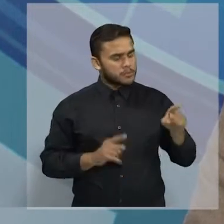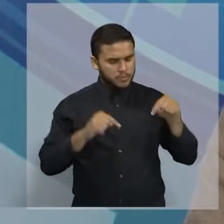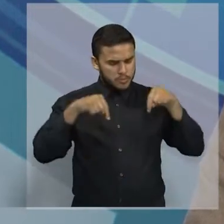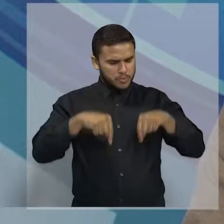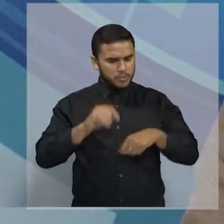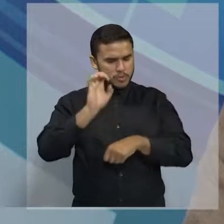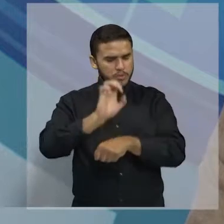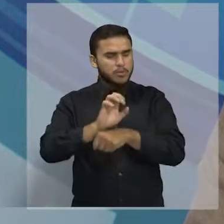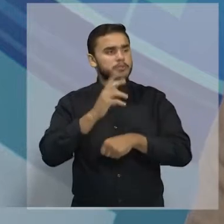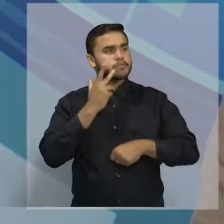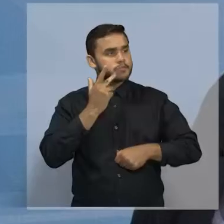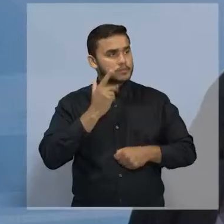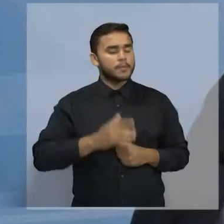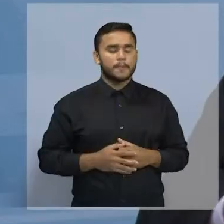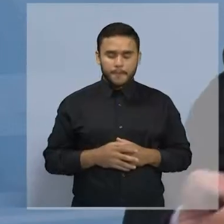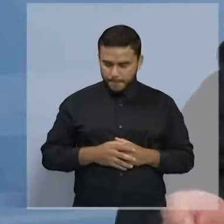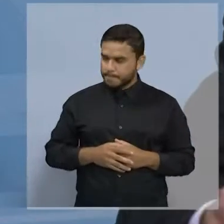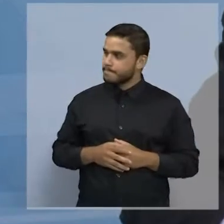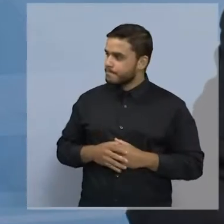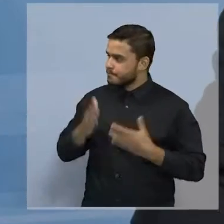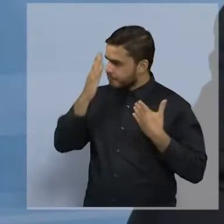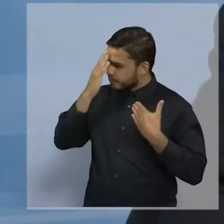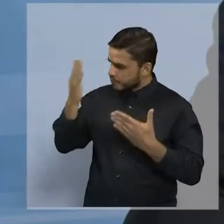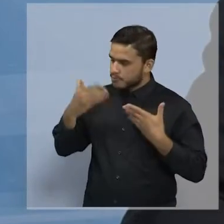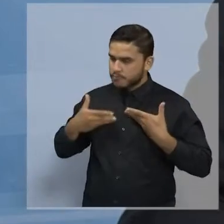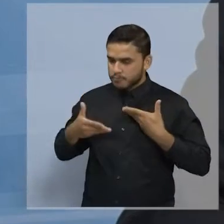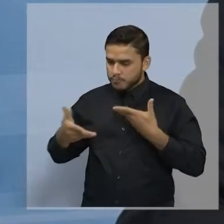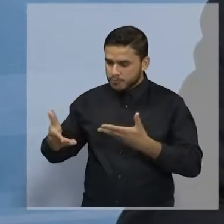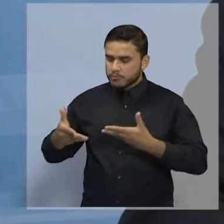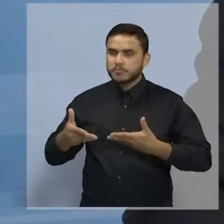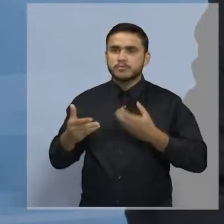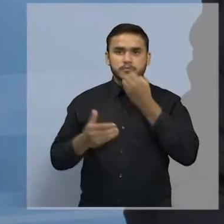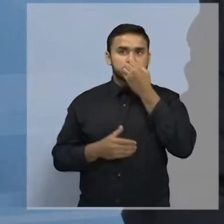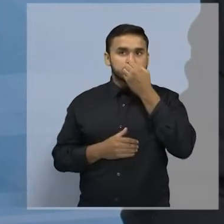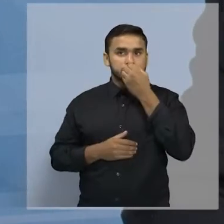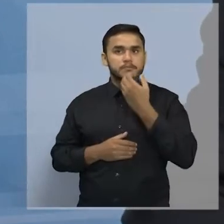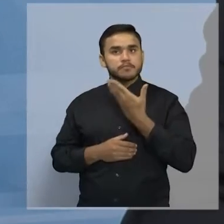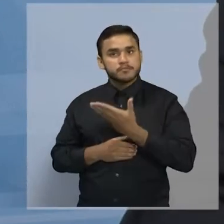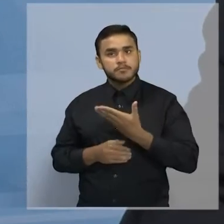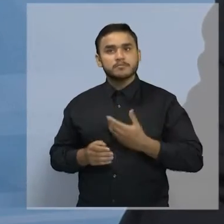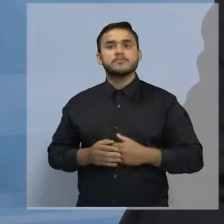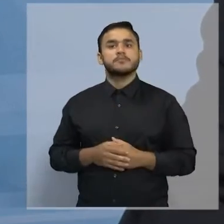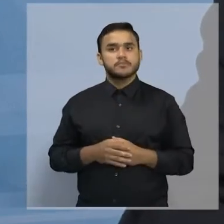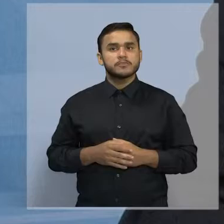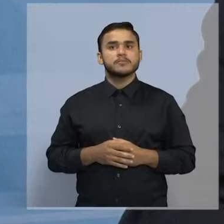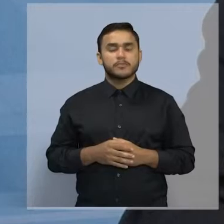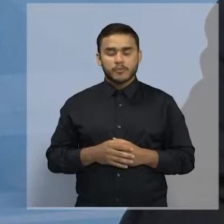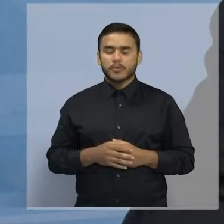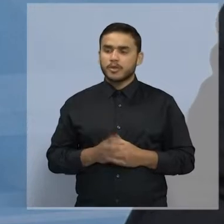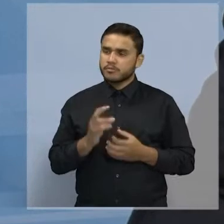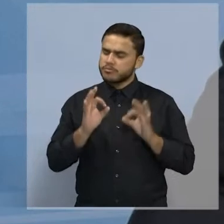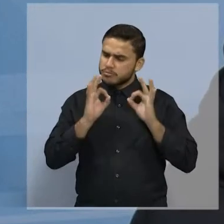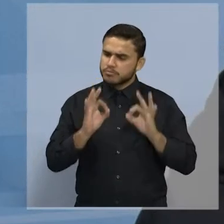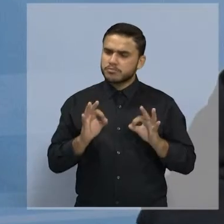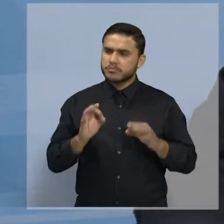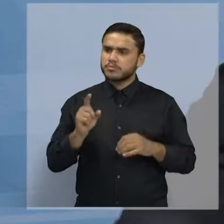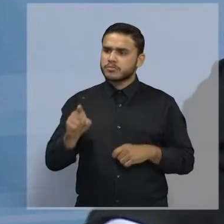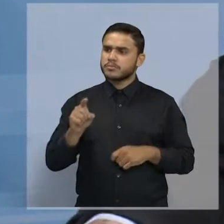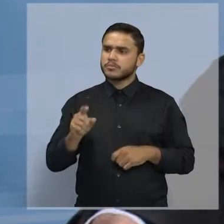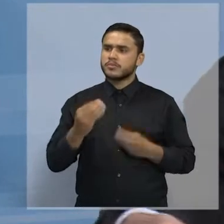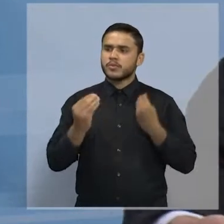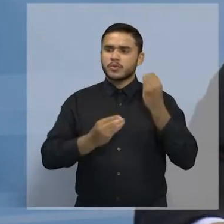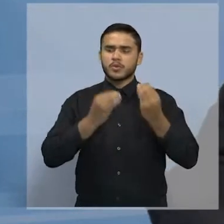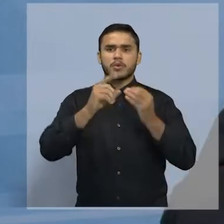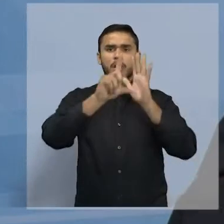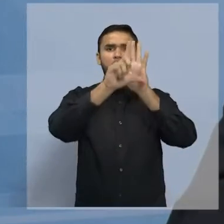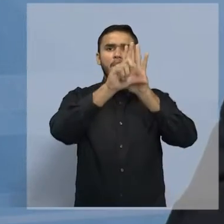Isso é importante também. E, aliás, me sinto muito honrado com o convite quando foi feito, porque realmente essa movimentação